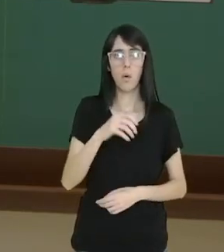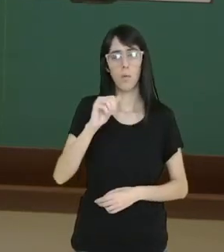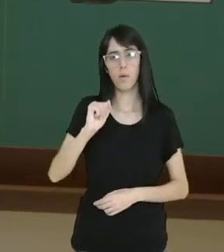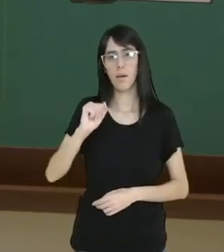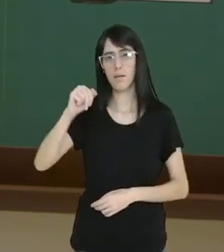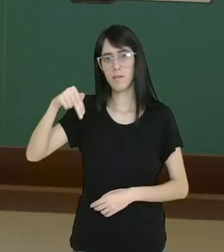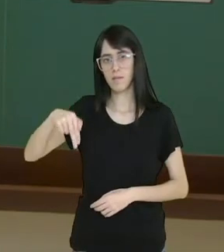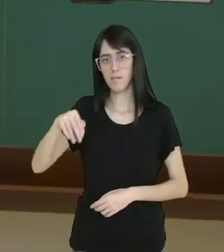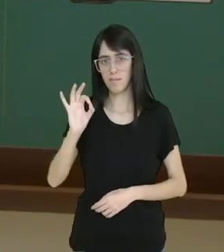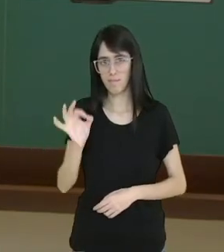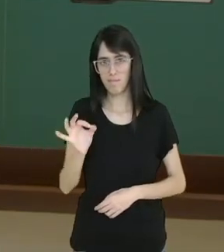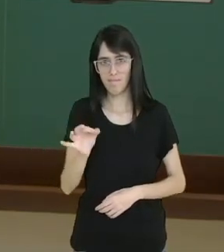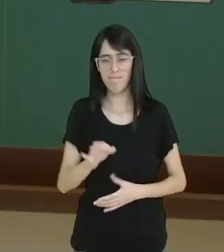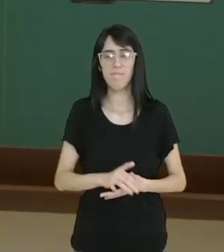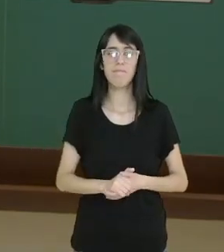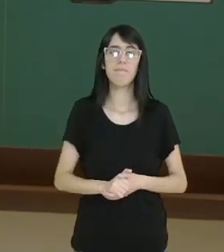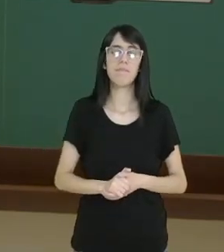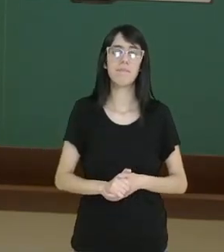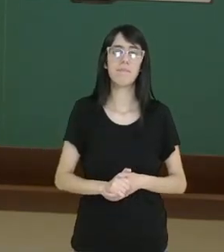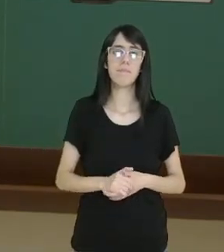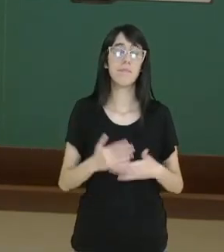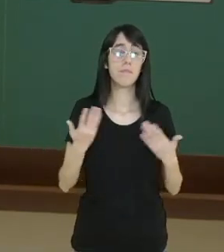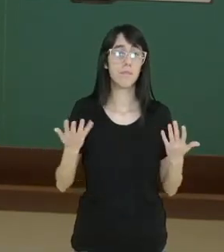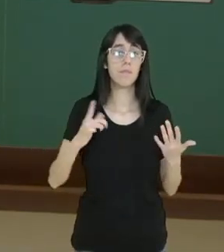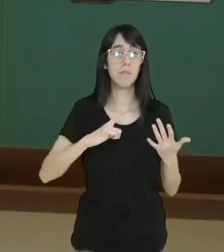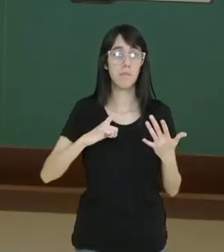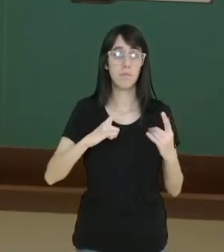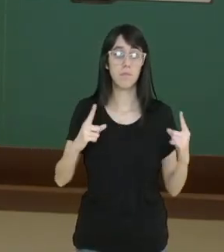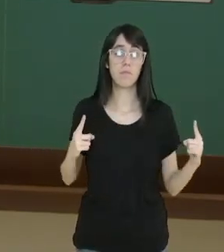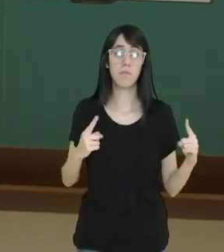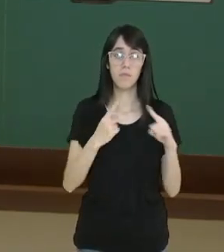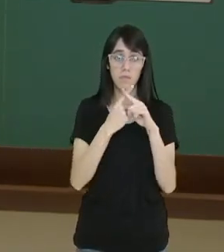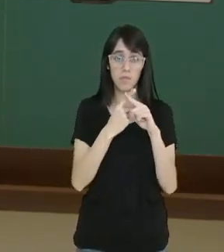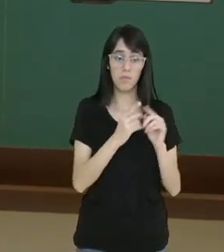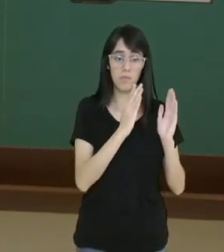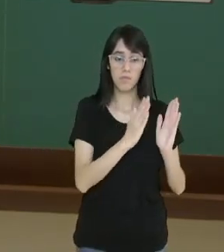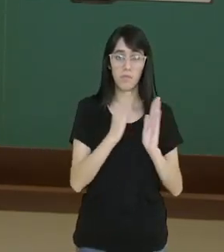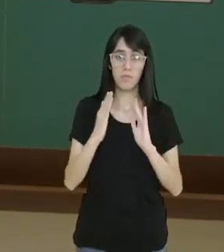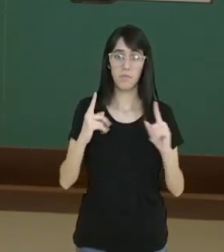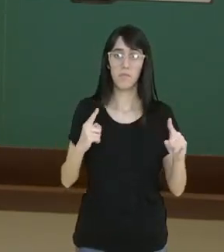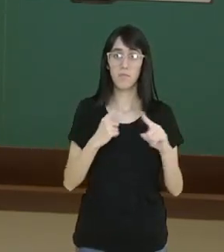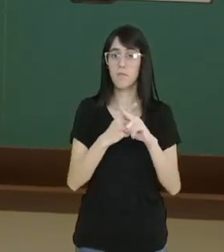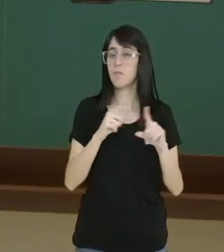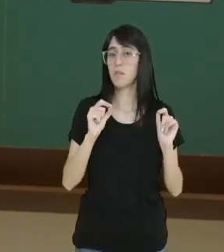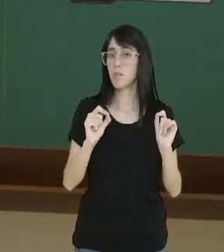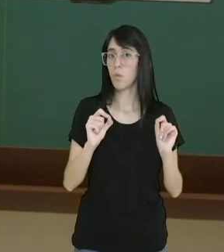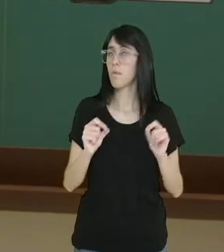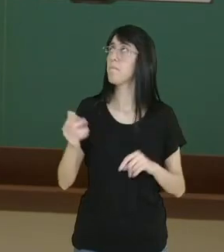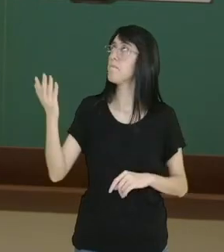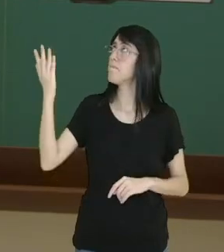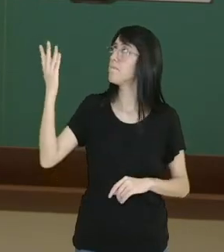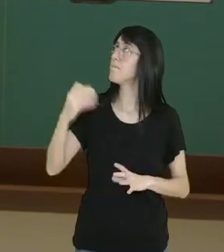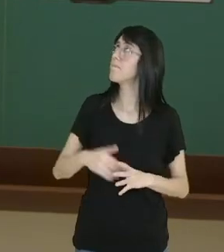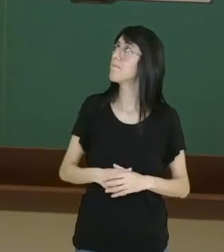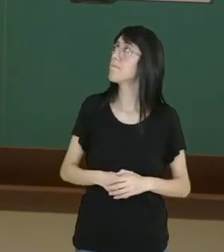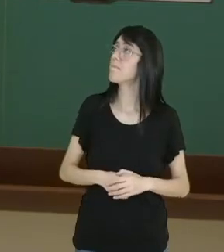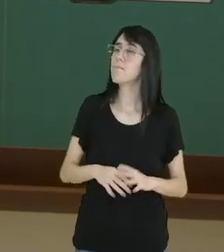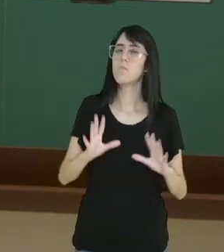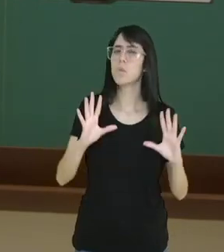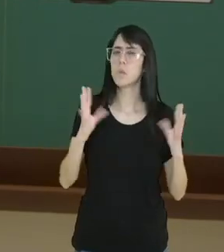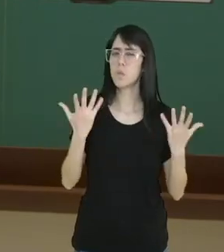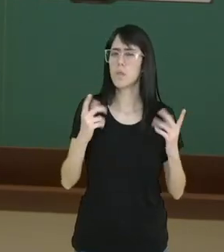sua projeção. Então, multiplicando membro a membro essas duas igualdades, temos. Então, olha o que acontece,